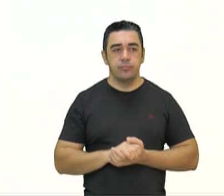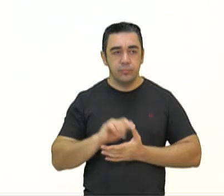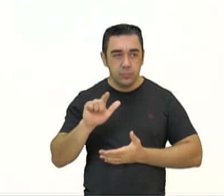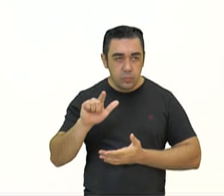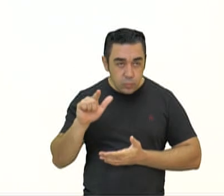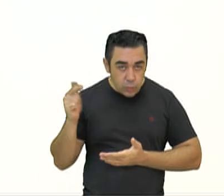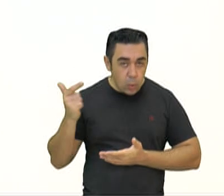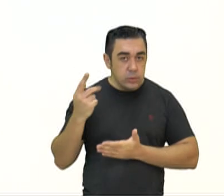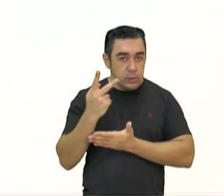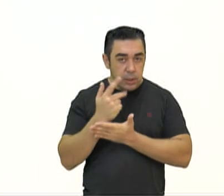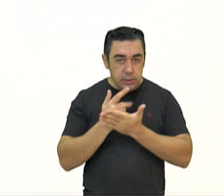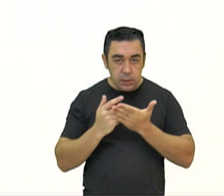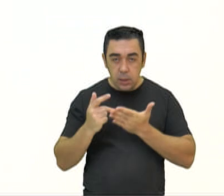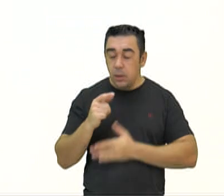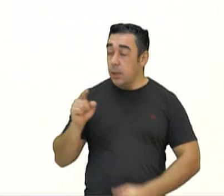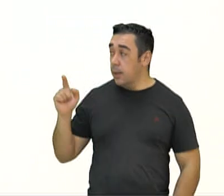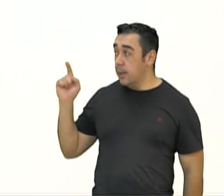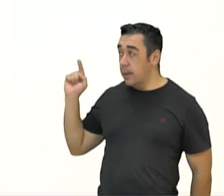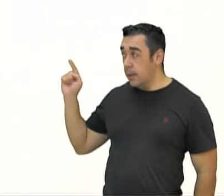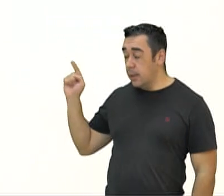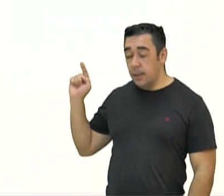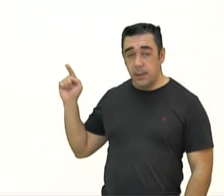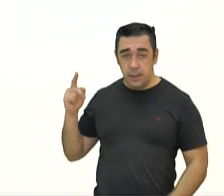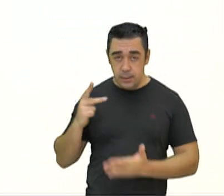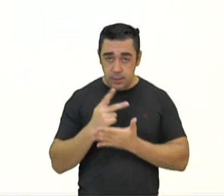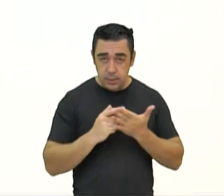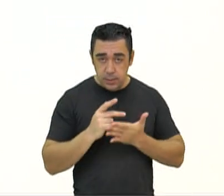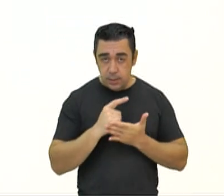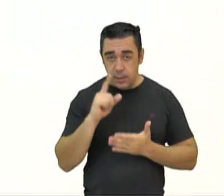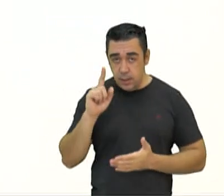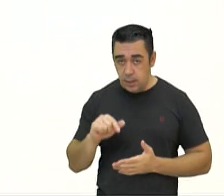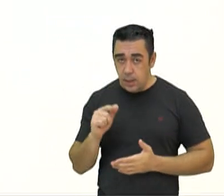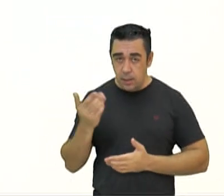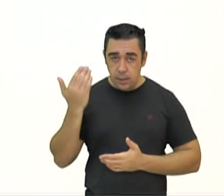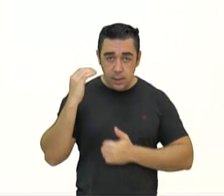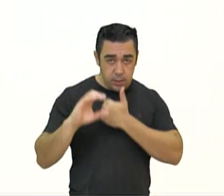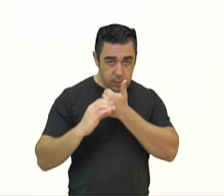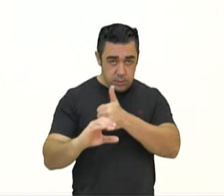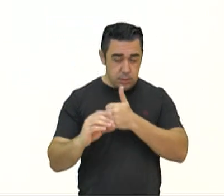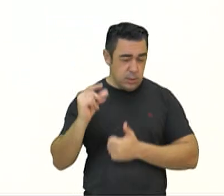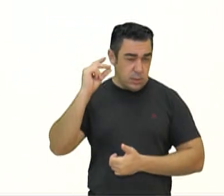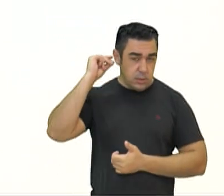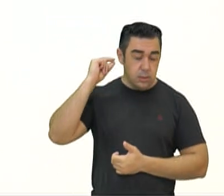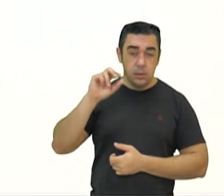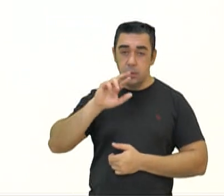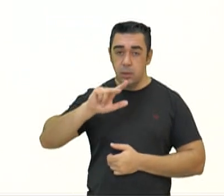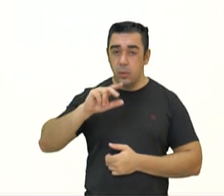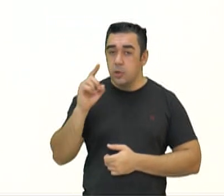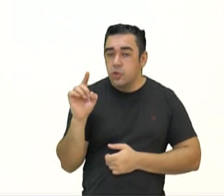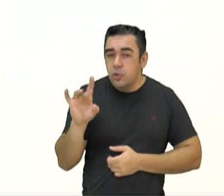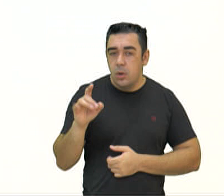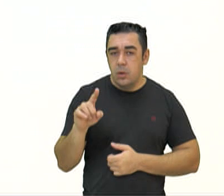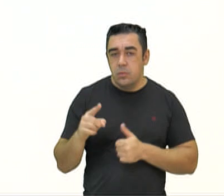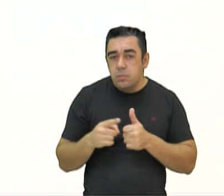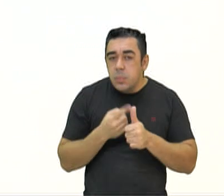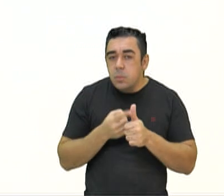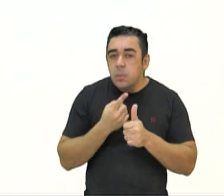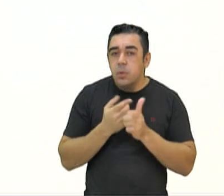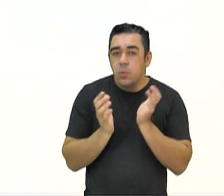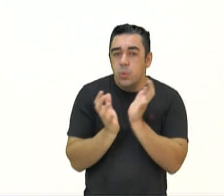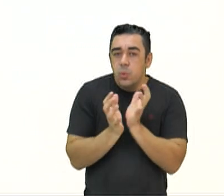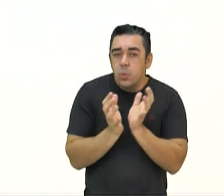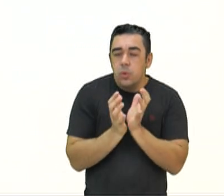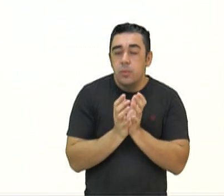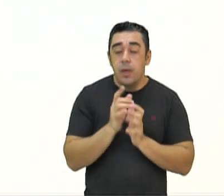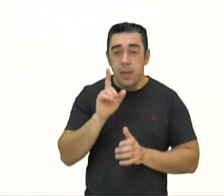Outros desenhos aqui, esse desenho, a arte cristã primitiva, ela não é só lá dos primeiros cristãos. A arte